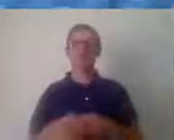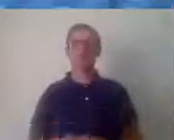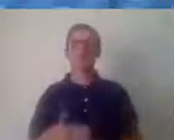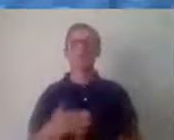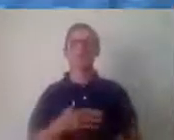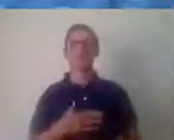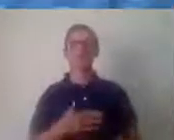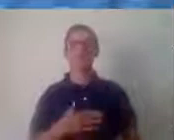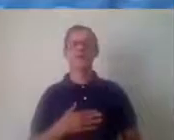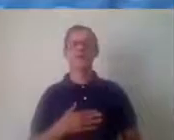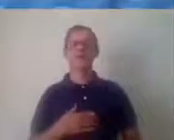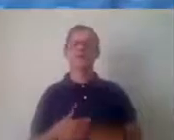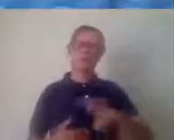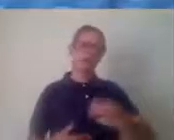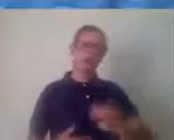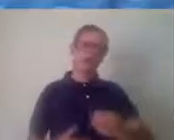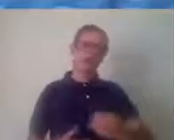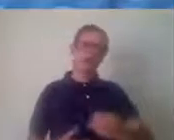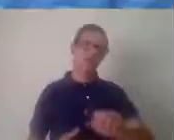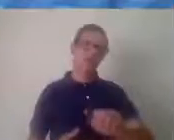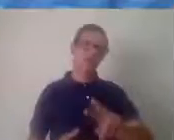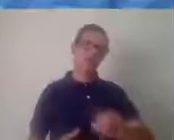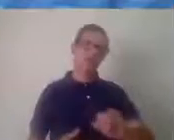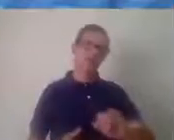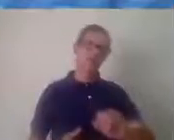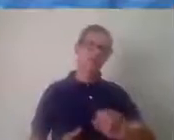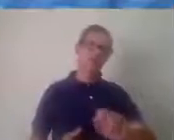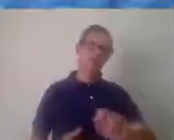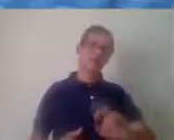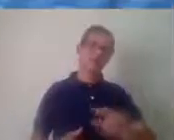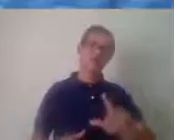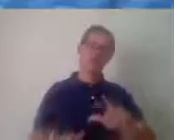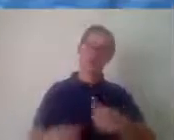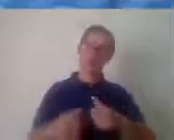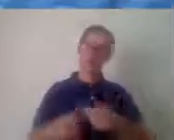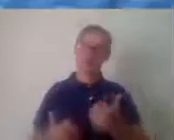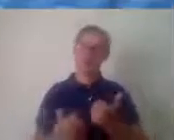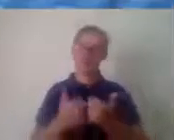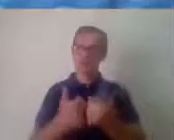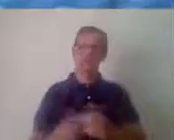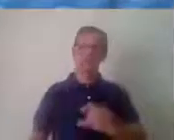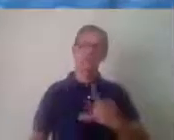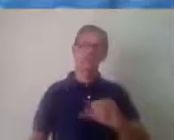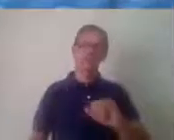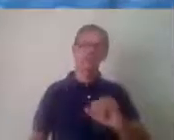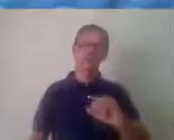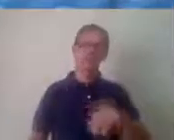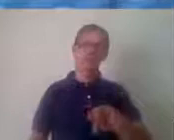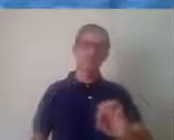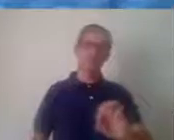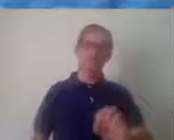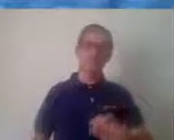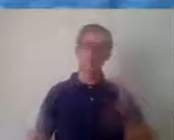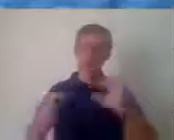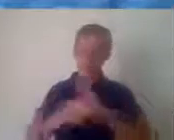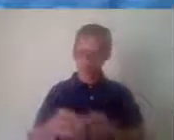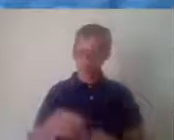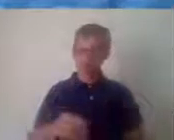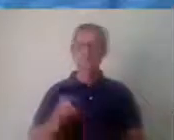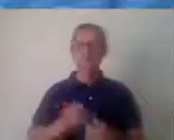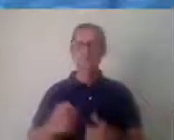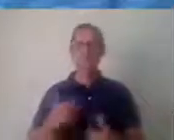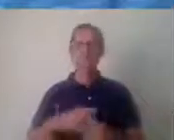minha variável que tem aí uma dependência nos seus limites de integração. É tal, eu resolvo ela primeiro. E na hora de